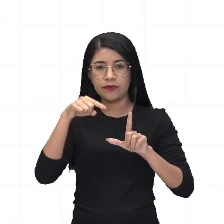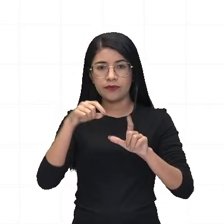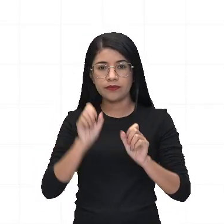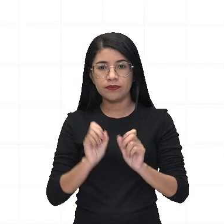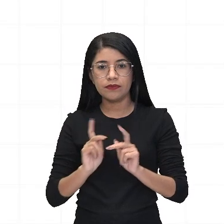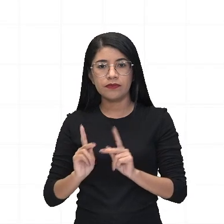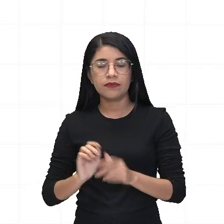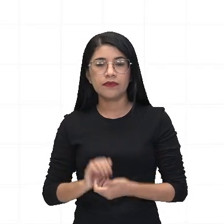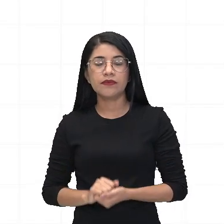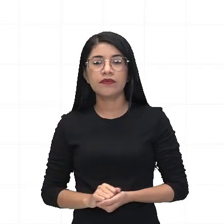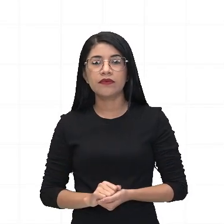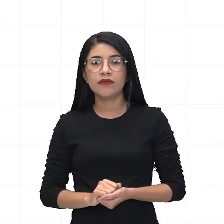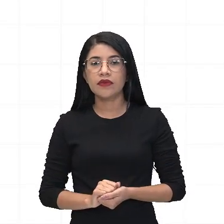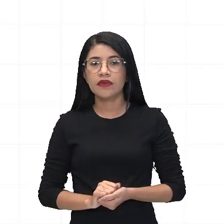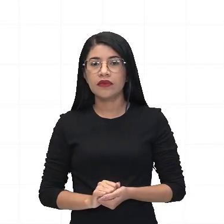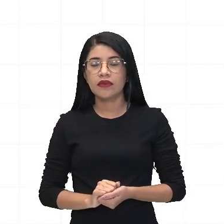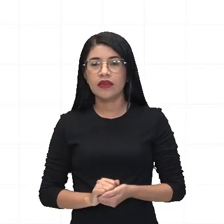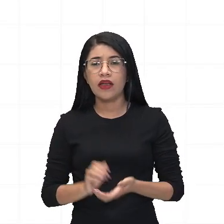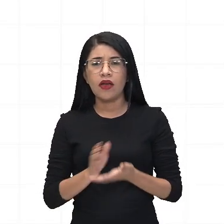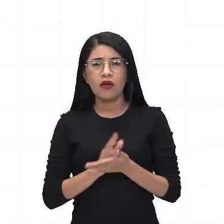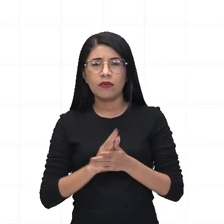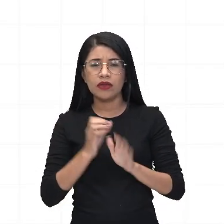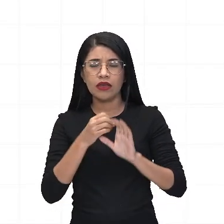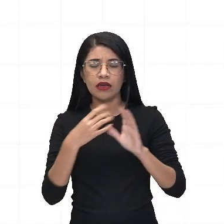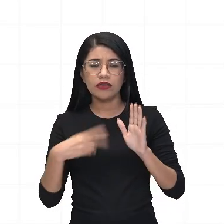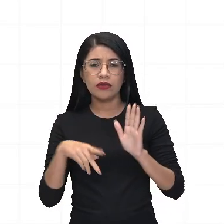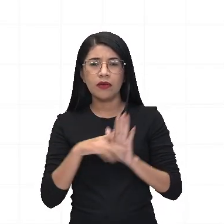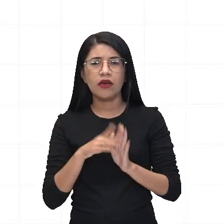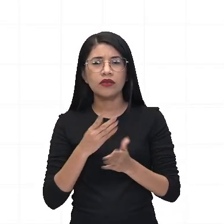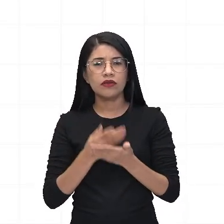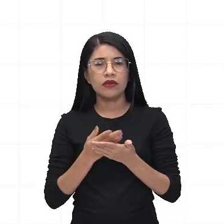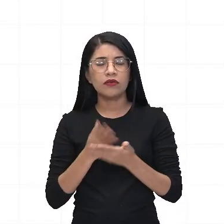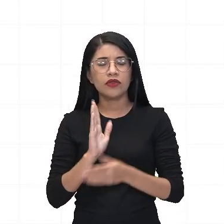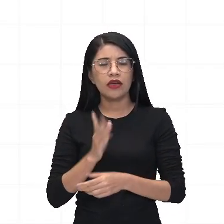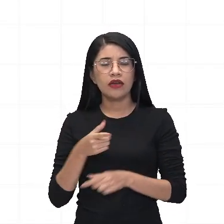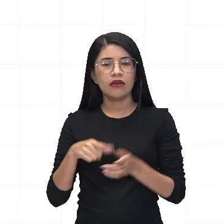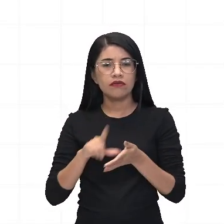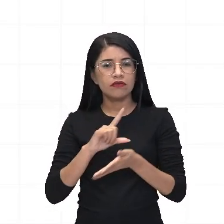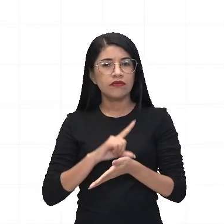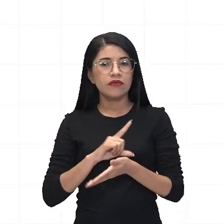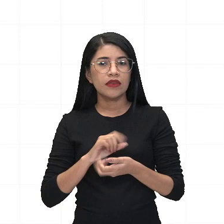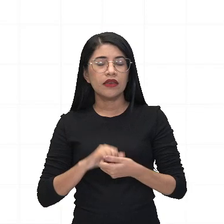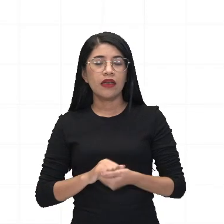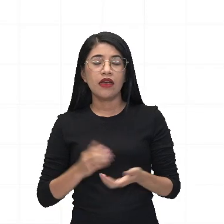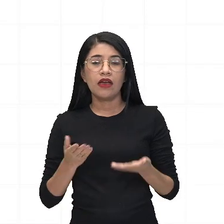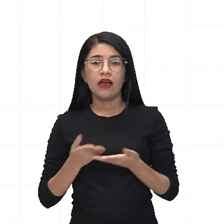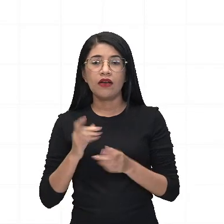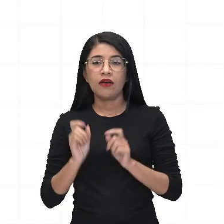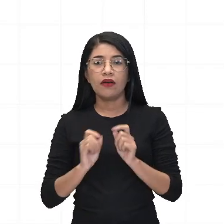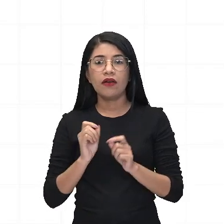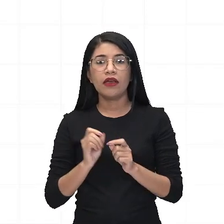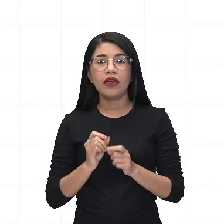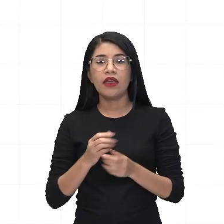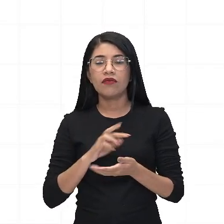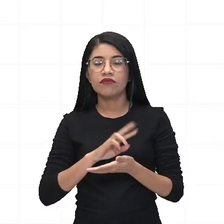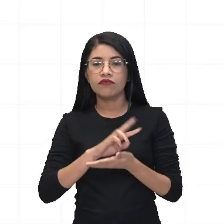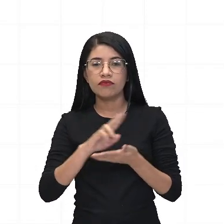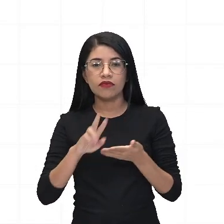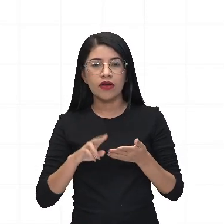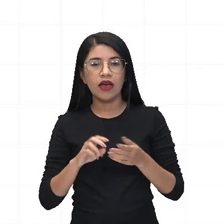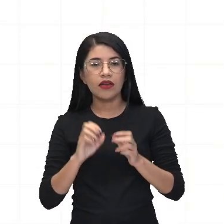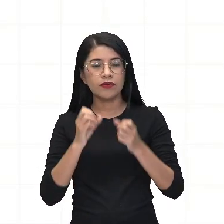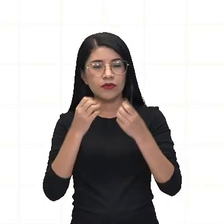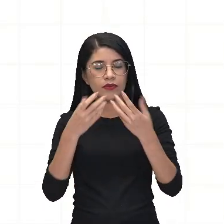bom? Então, essas são algumas definições aí que nós já vimos na aula passada, e agora a gente vai ver mais coisas aí sobre